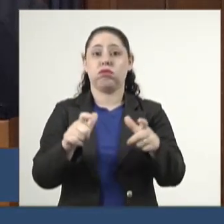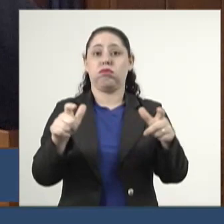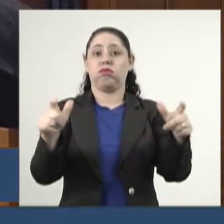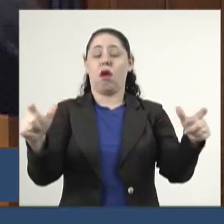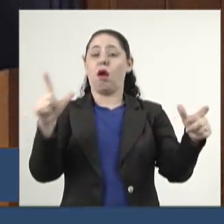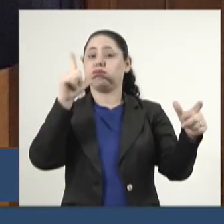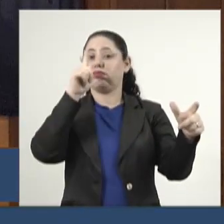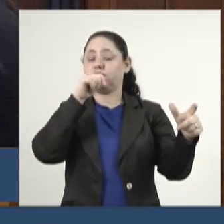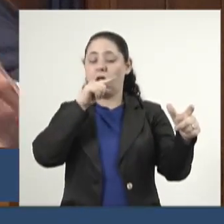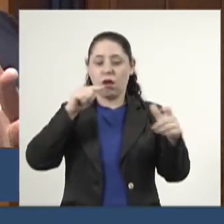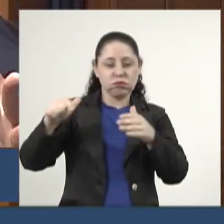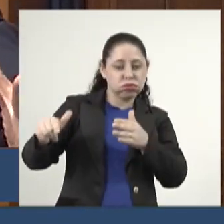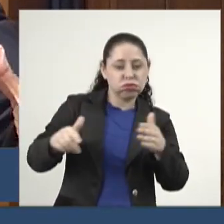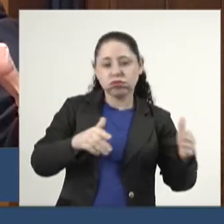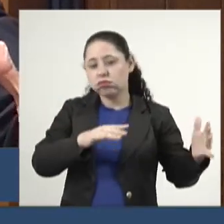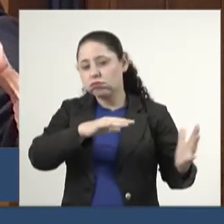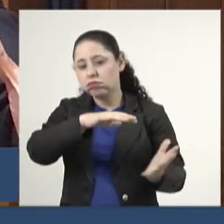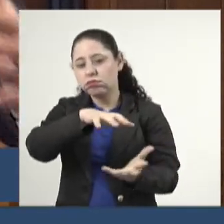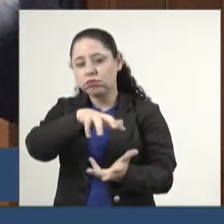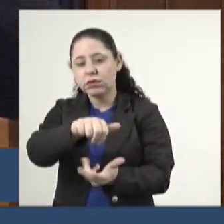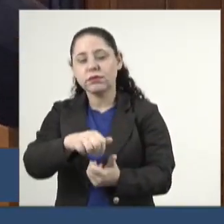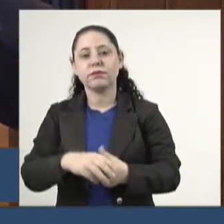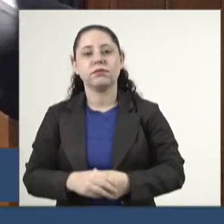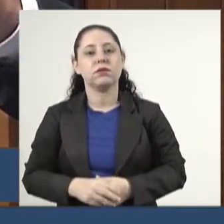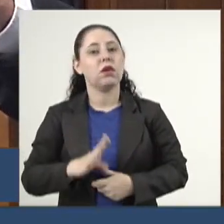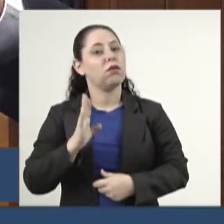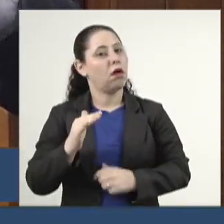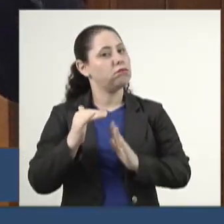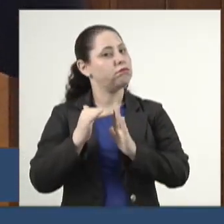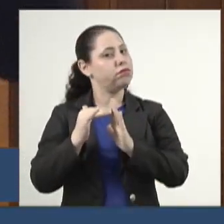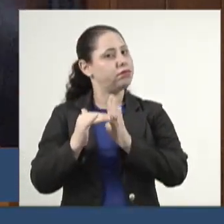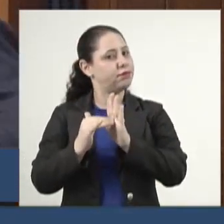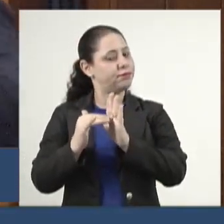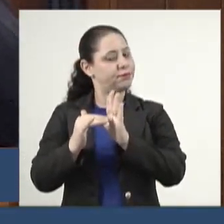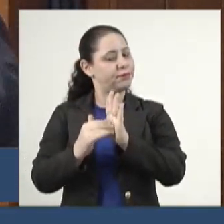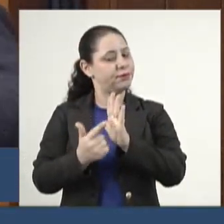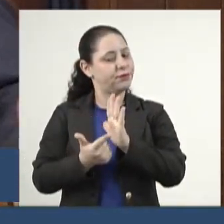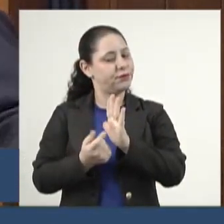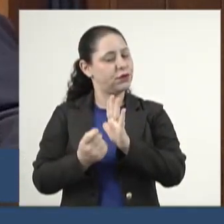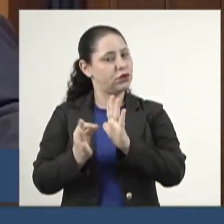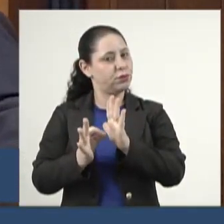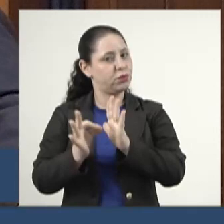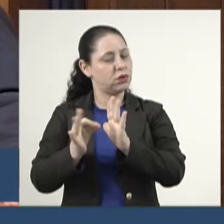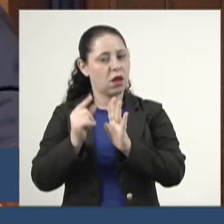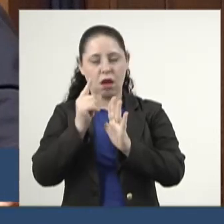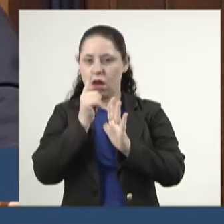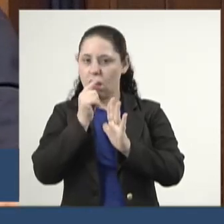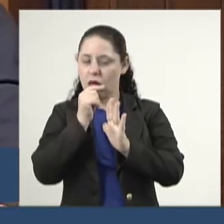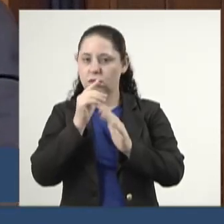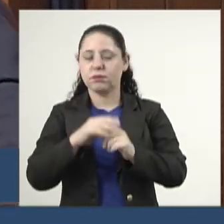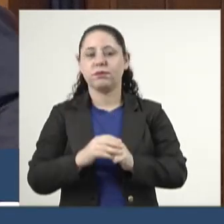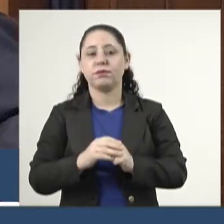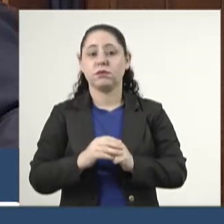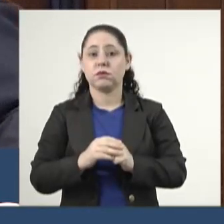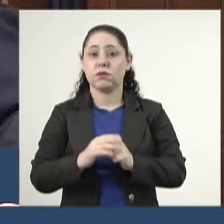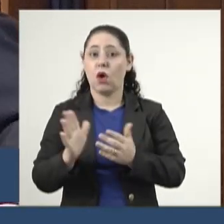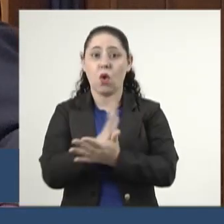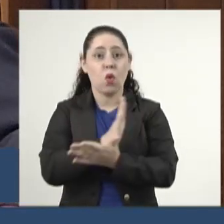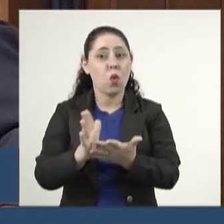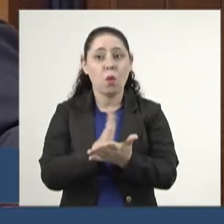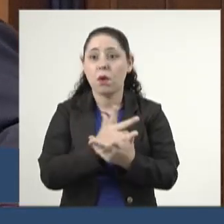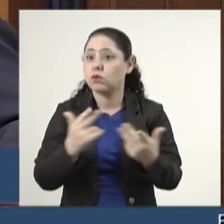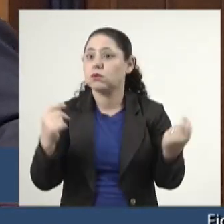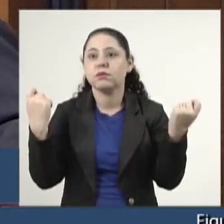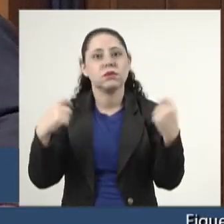planície alagável do planeta. E a gente já está tendo redução do volume de água. Então, alguma coisa tem que